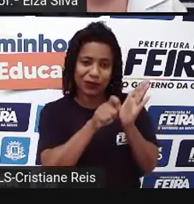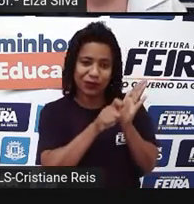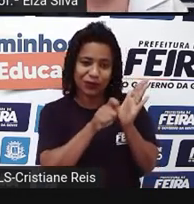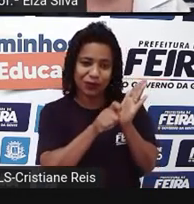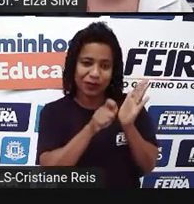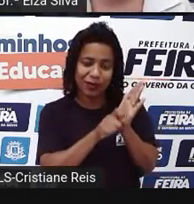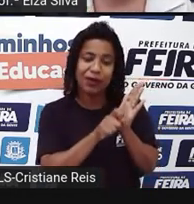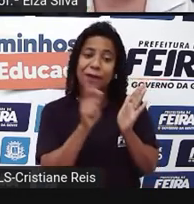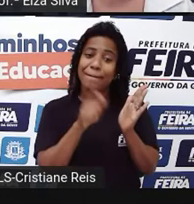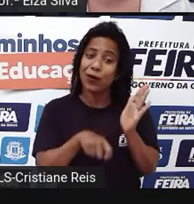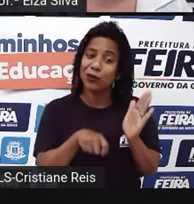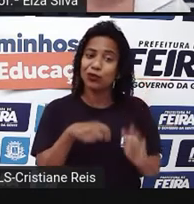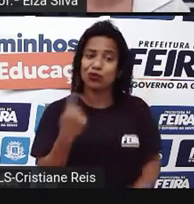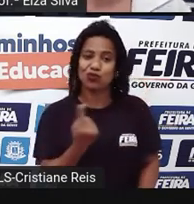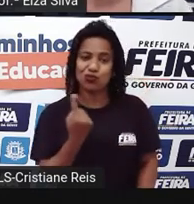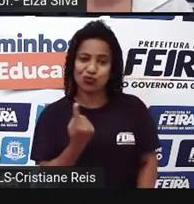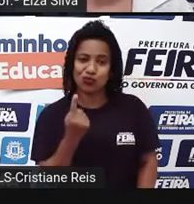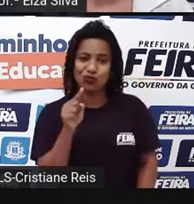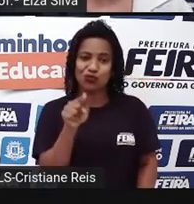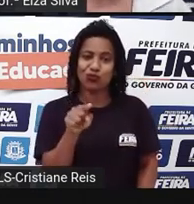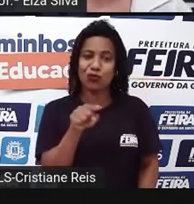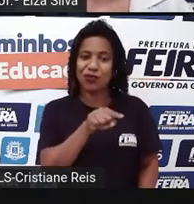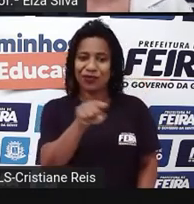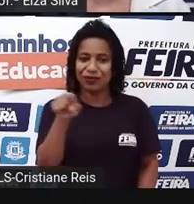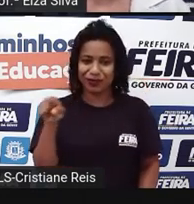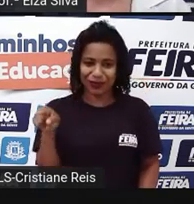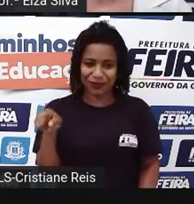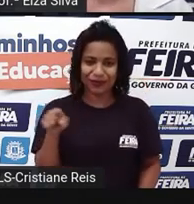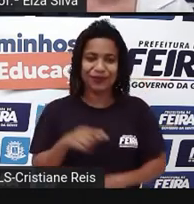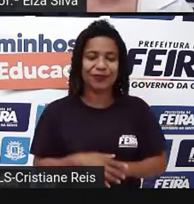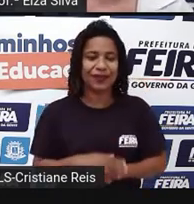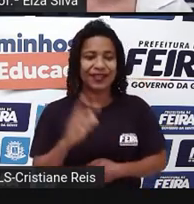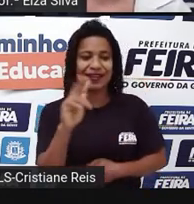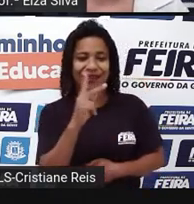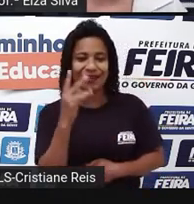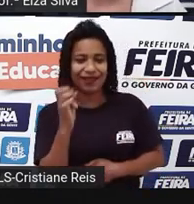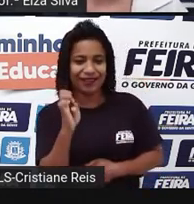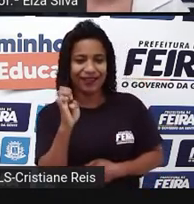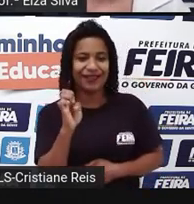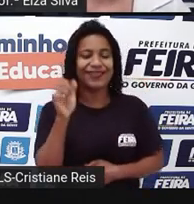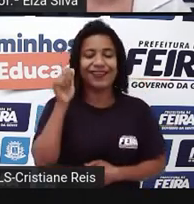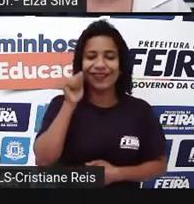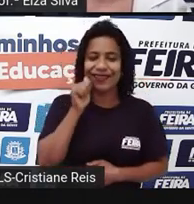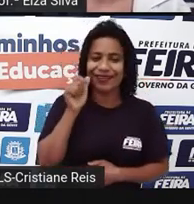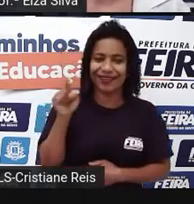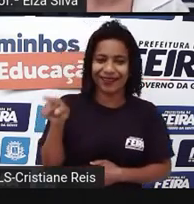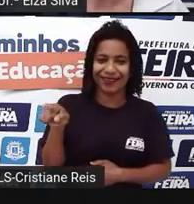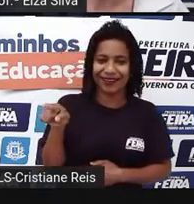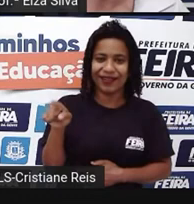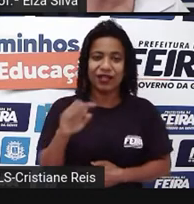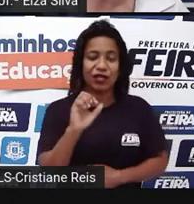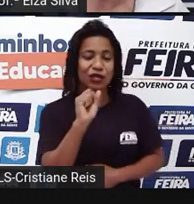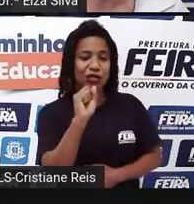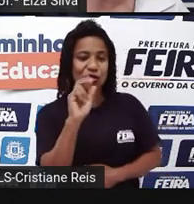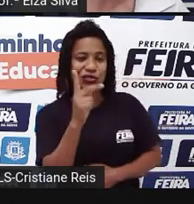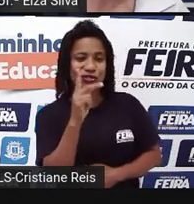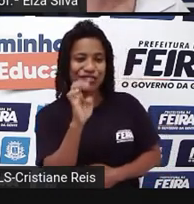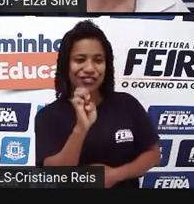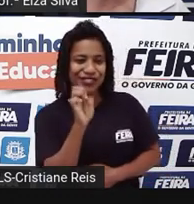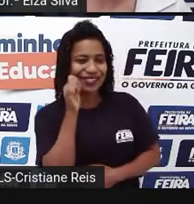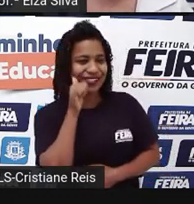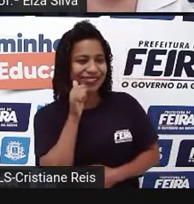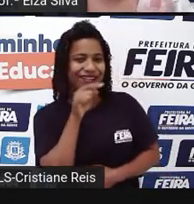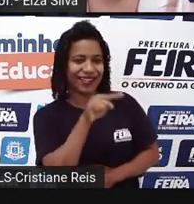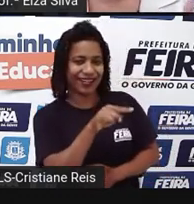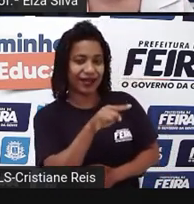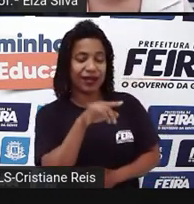tanto para o singular quanto para o plural. He, ele, she, ela, it. É aquele pronome neutro